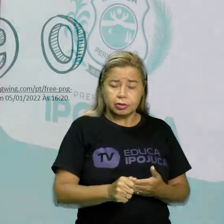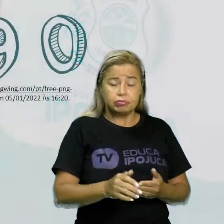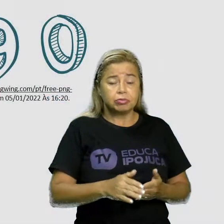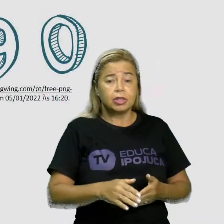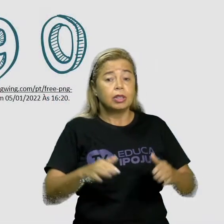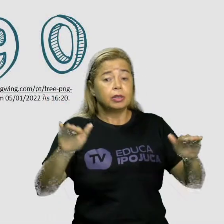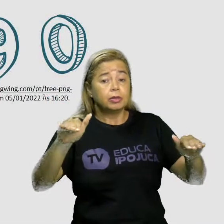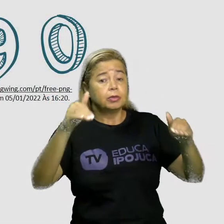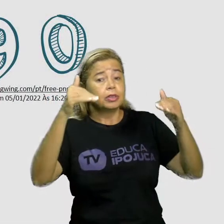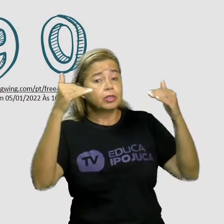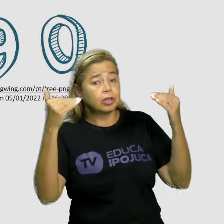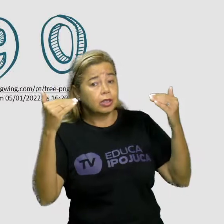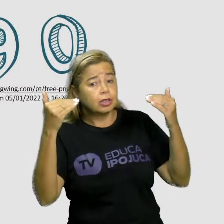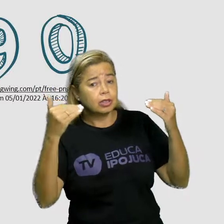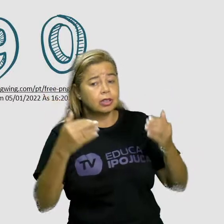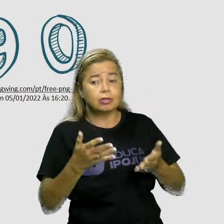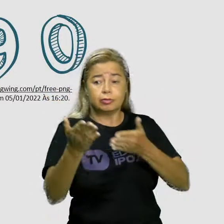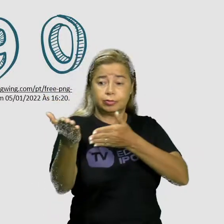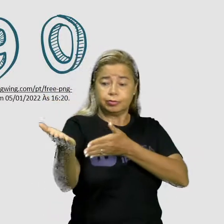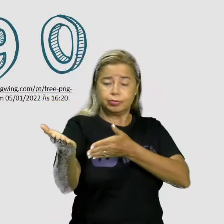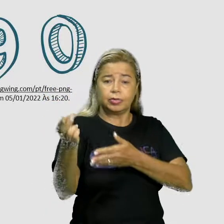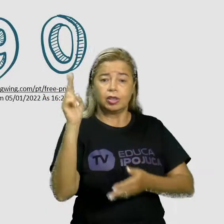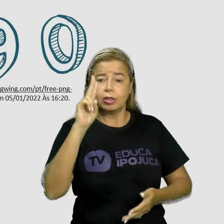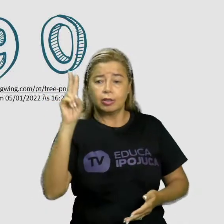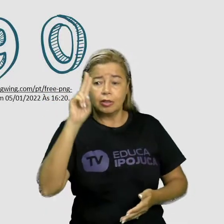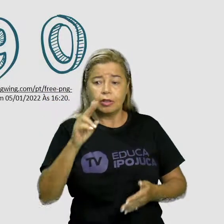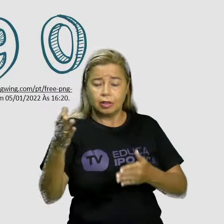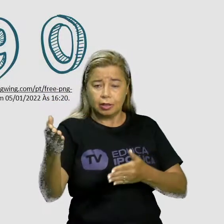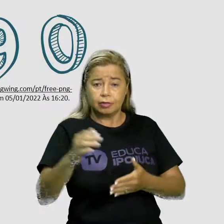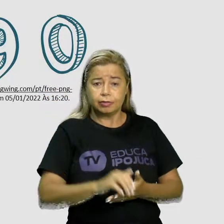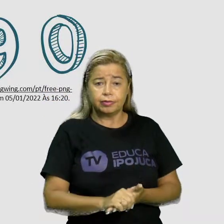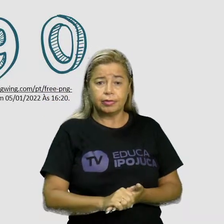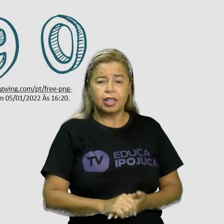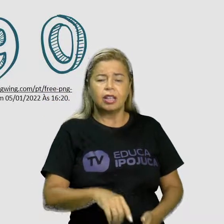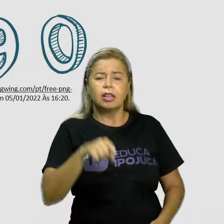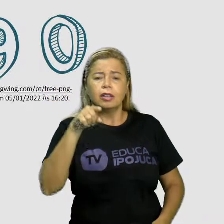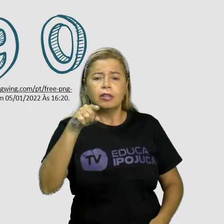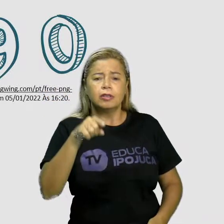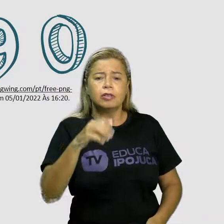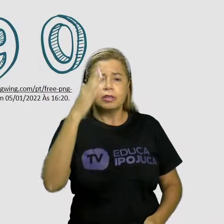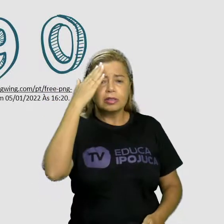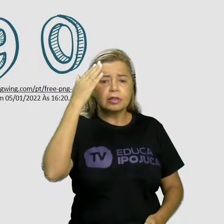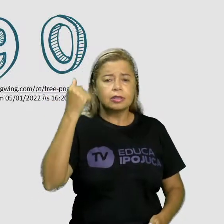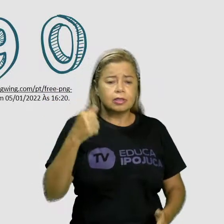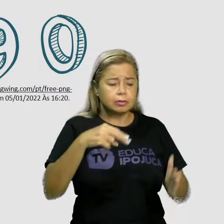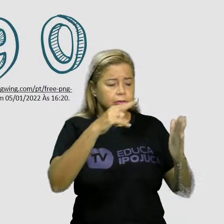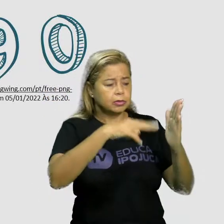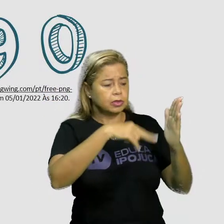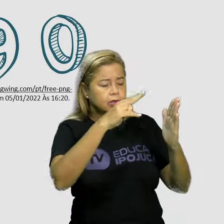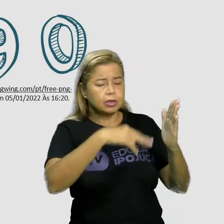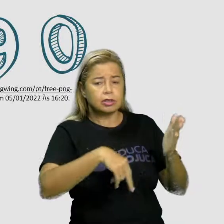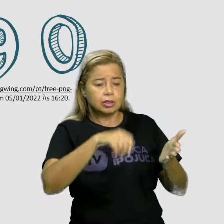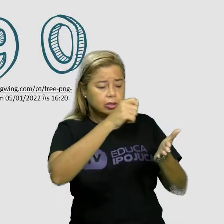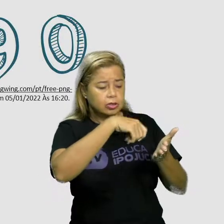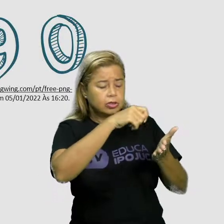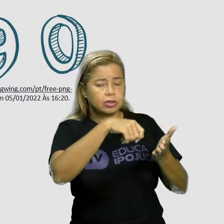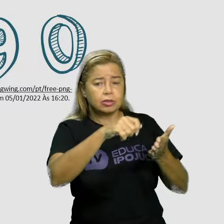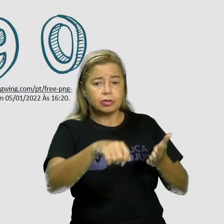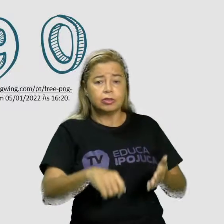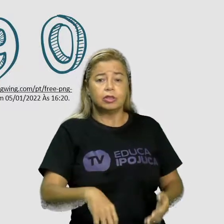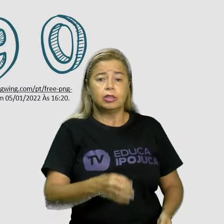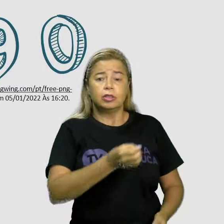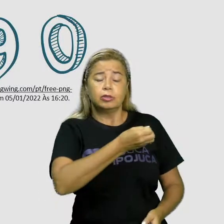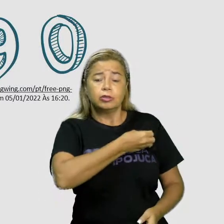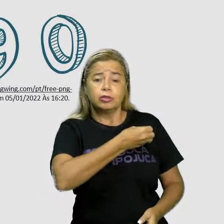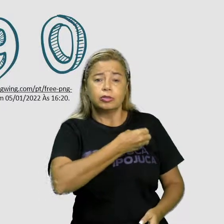tela. Você sabe ler e escrever os números naturais? Então eu tenho 1,